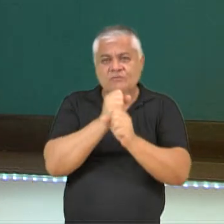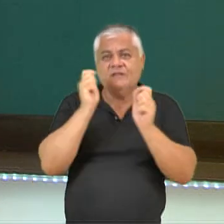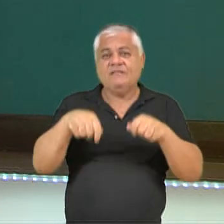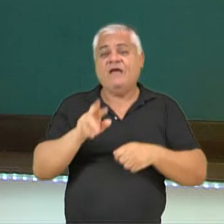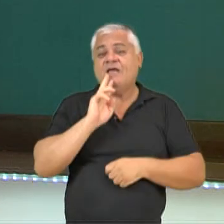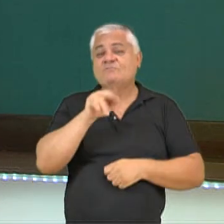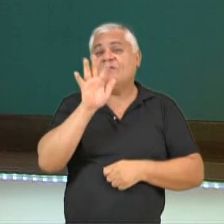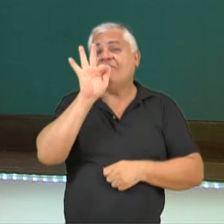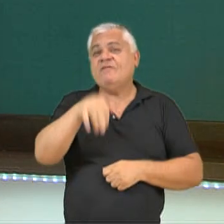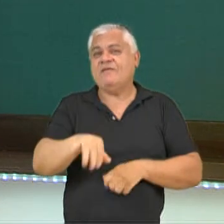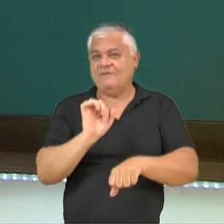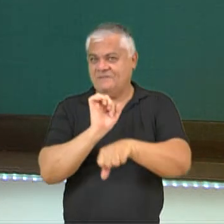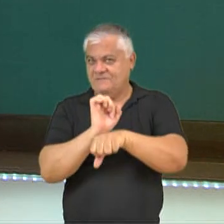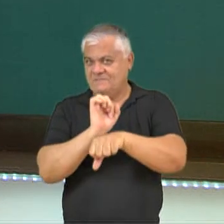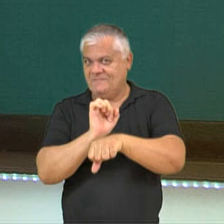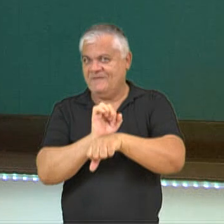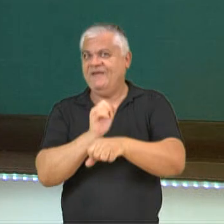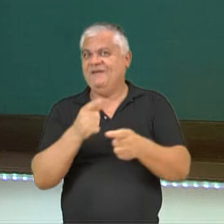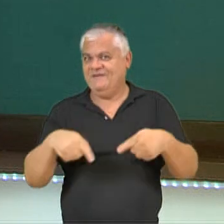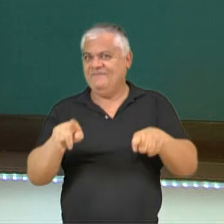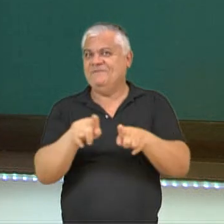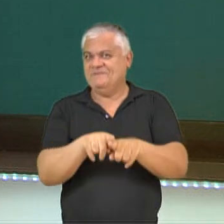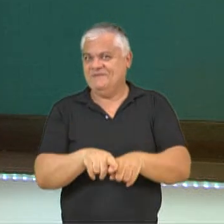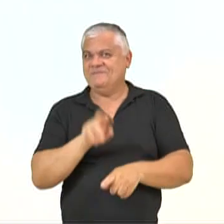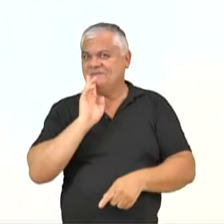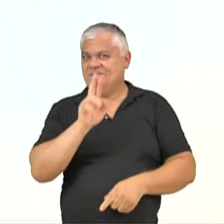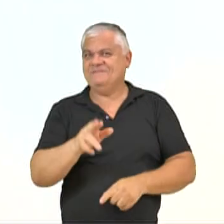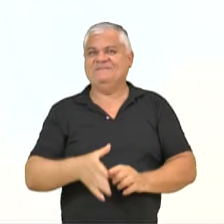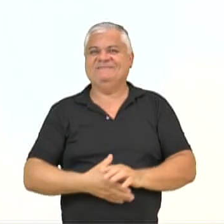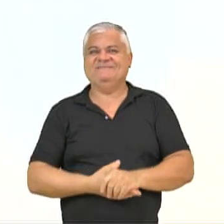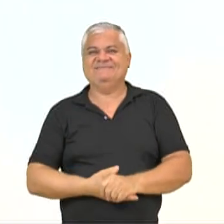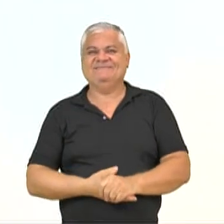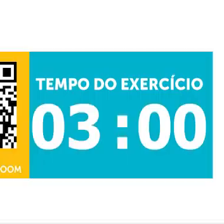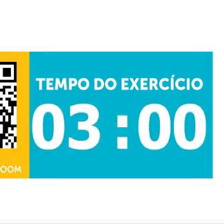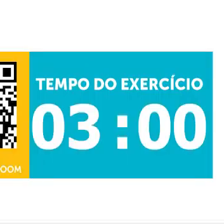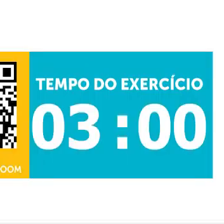no final, tá bom? Eu espero você fazer e já voltamos com a resposta.